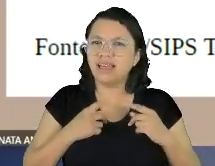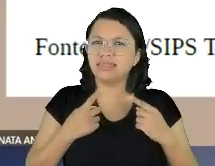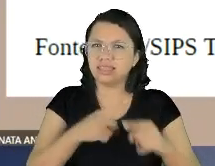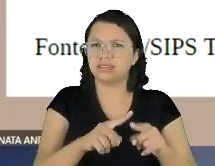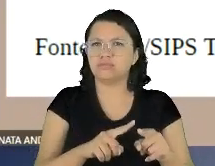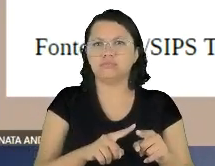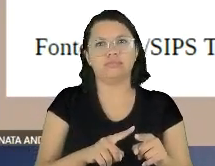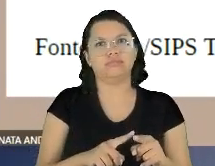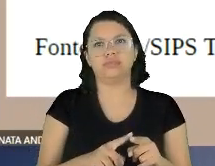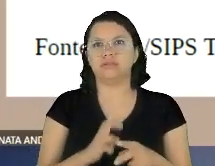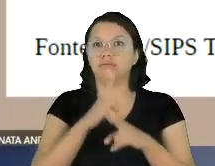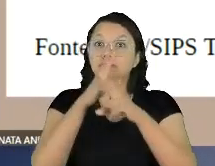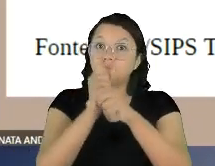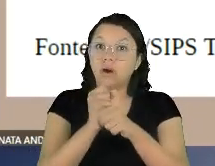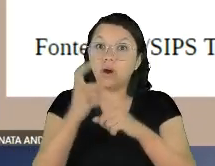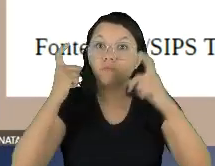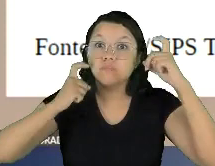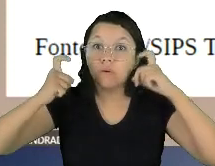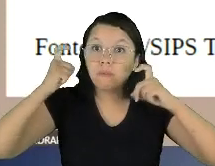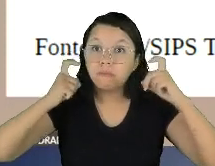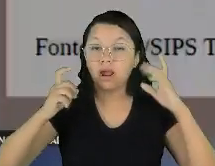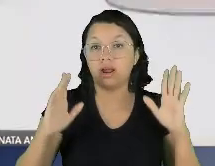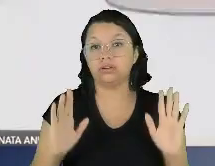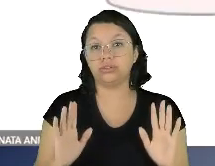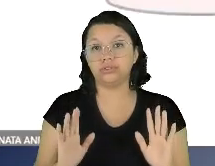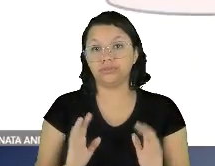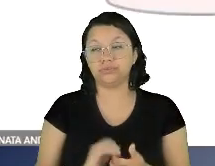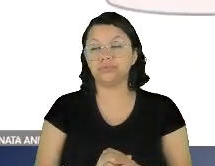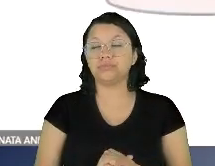muito preocupante ainda.